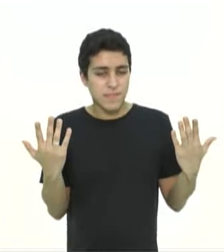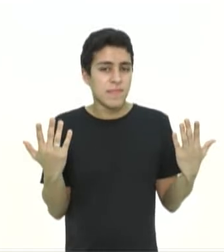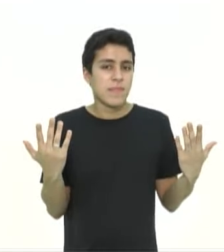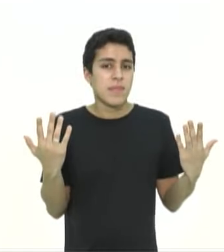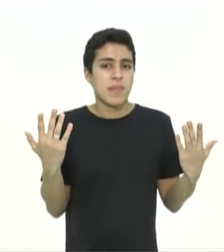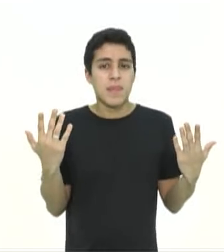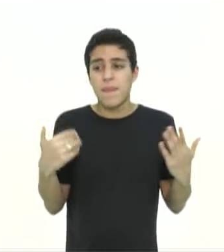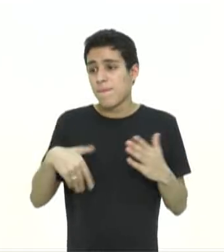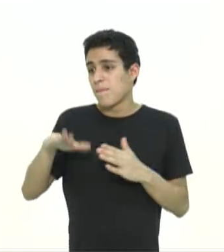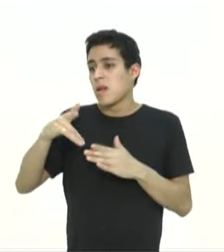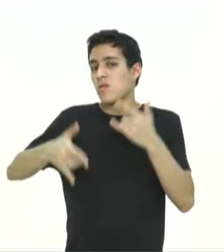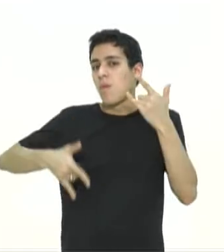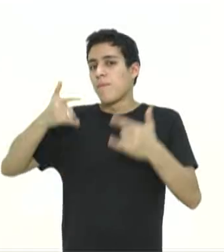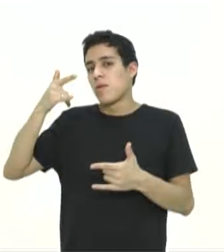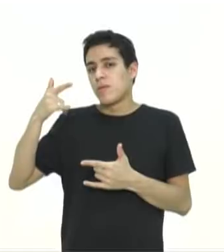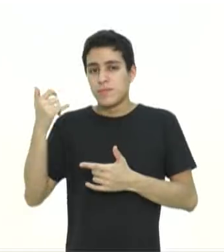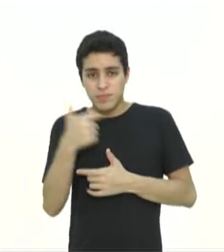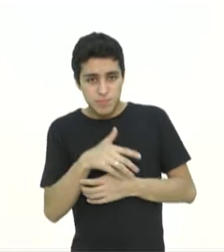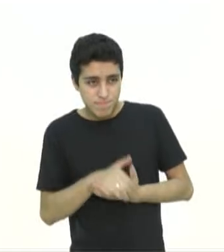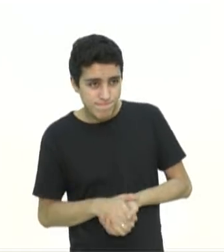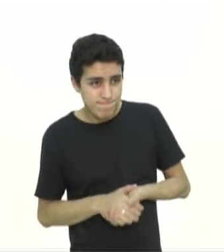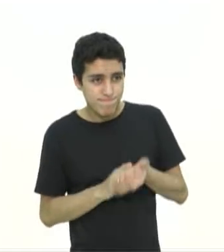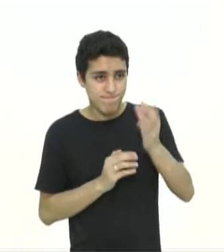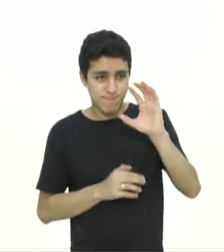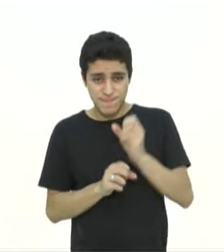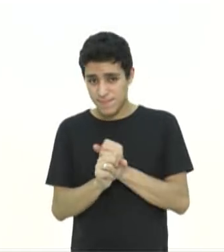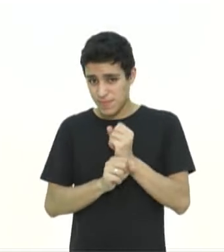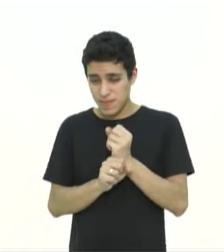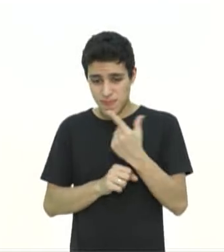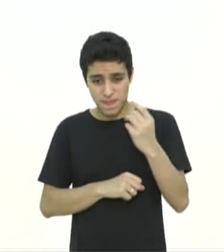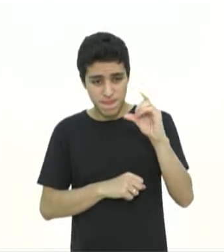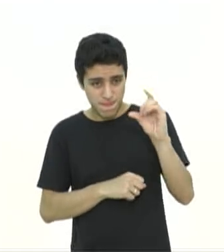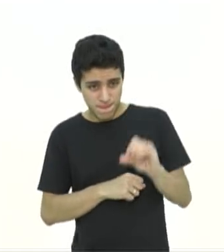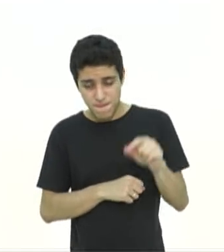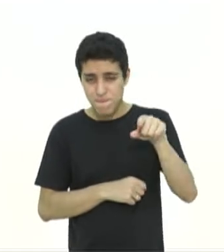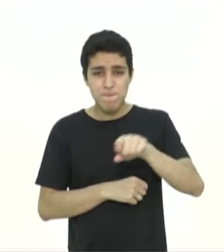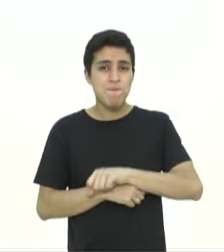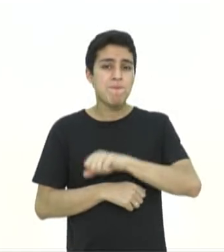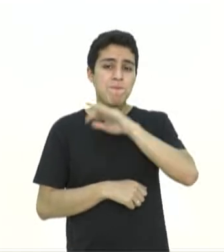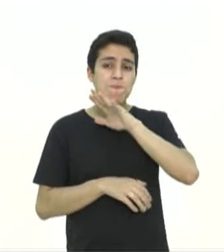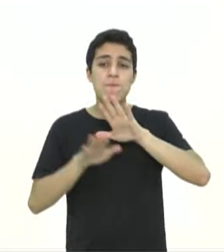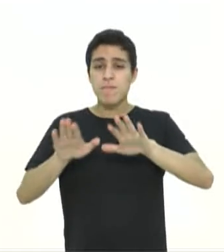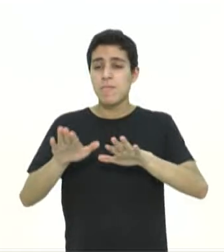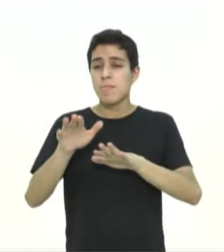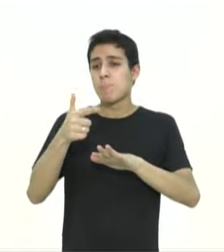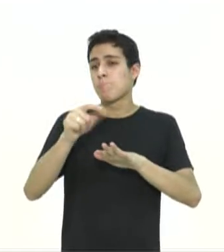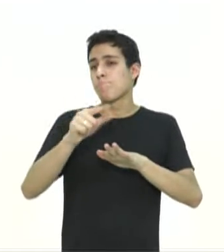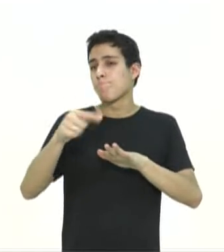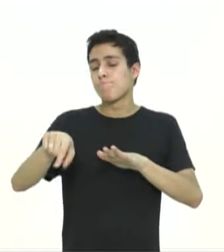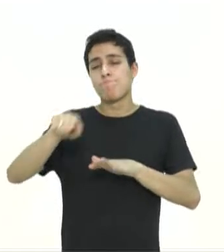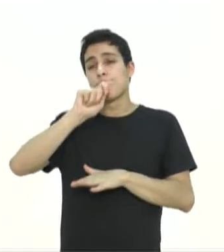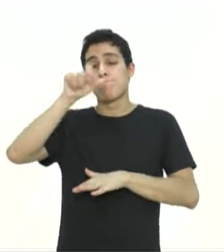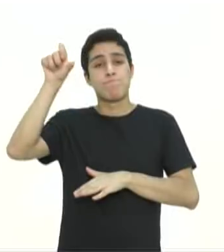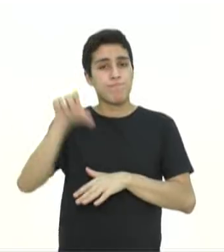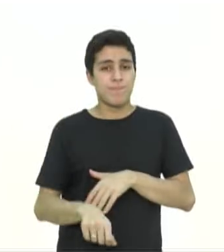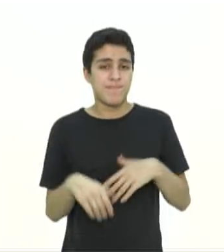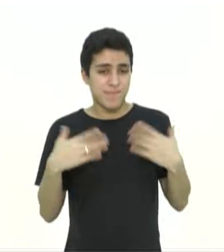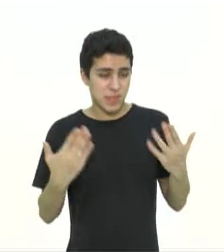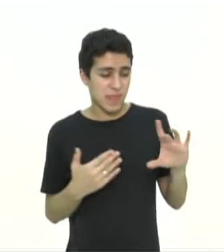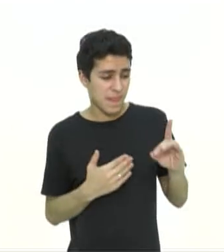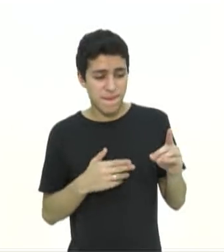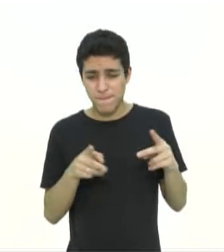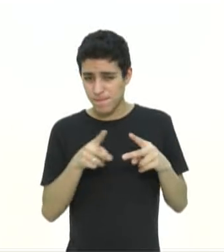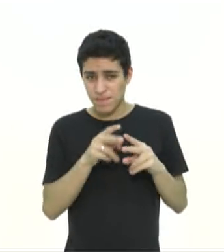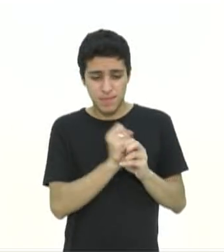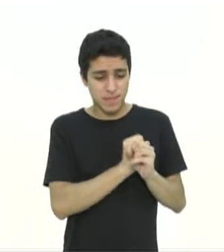foram criados muitos robôs. Letra C, que o ano de 2019 foi ruim, mas 2020 foi ainda pior. Ou letra D, que os